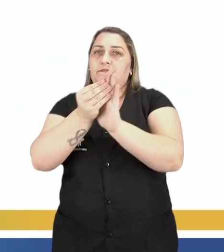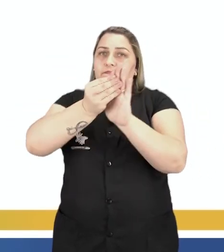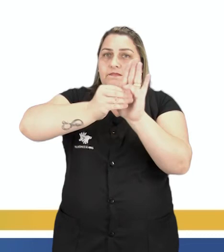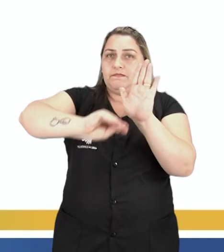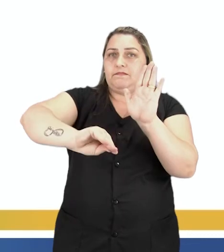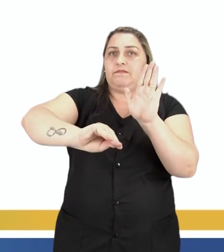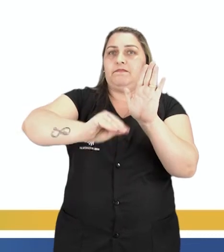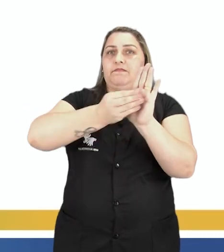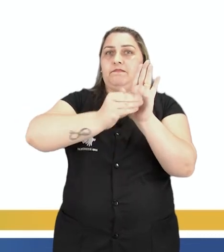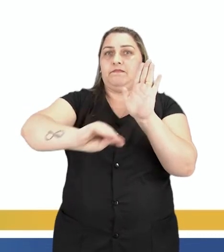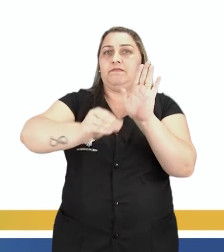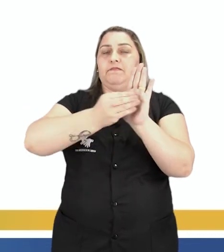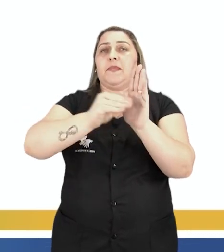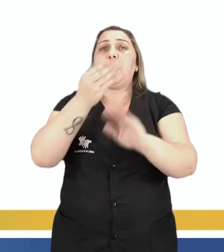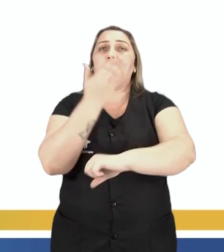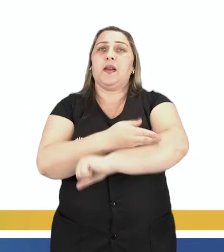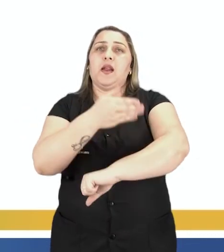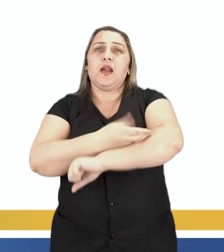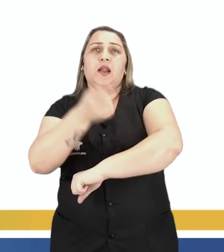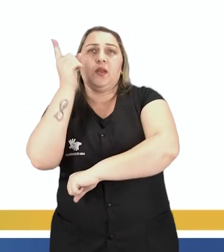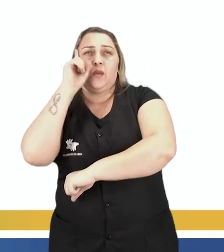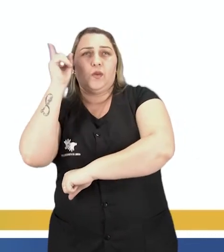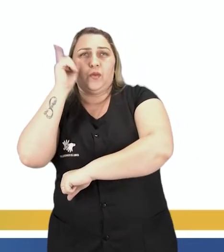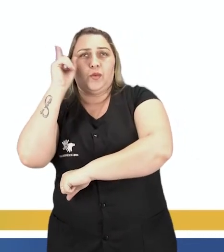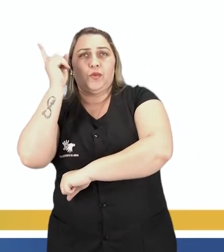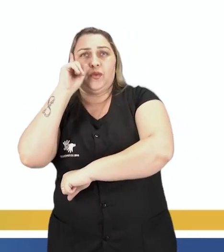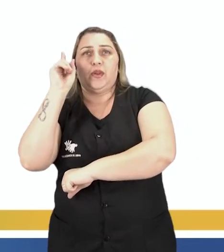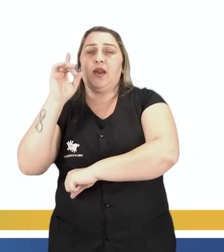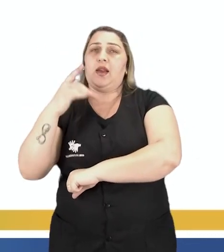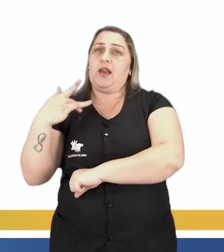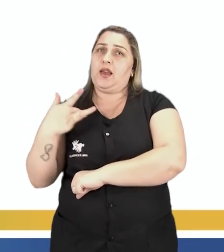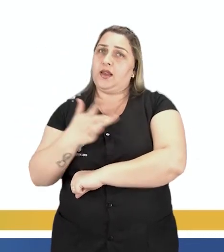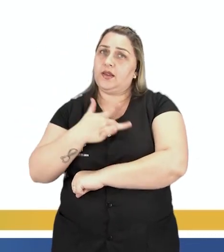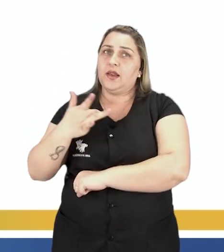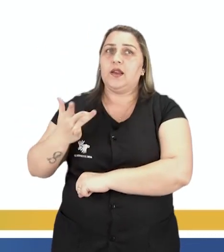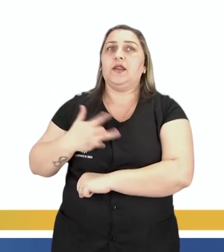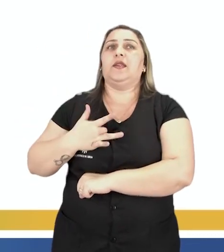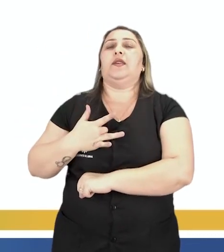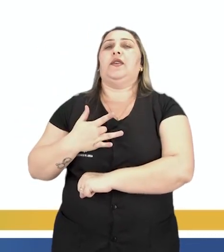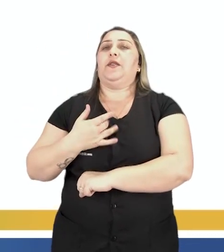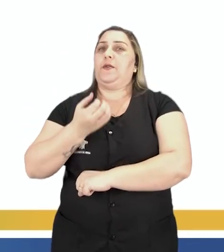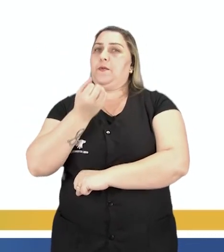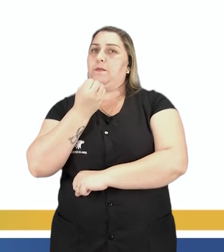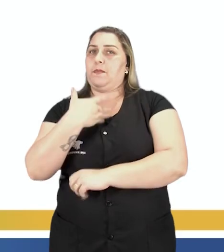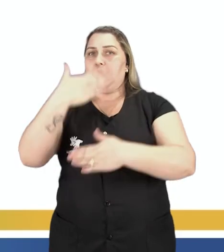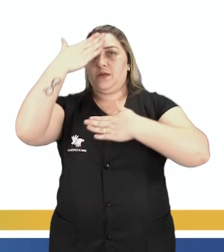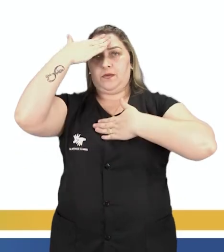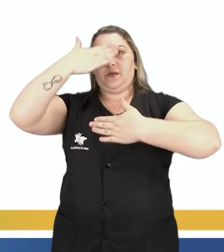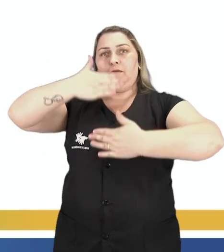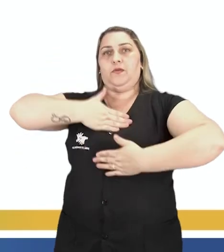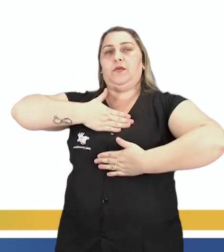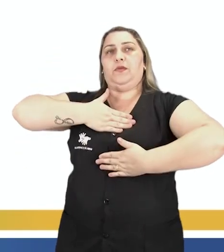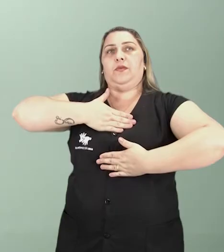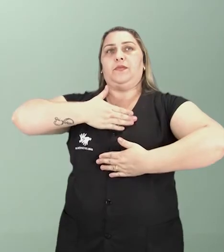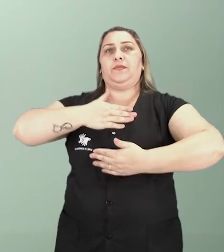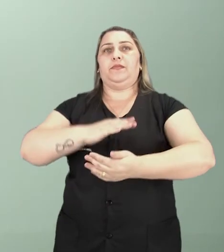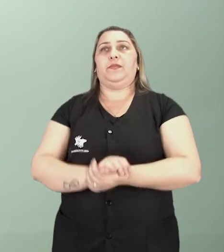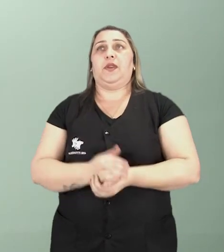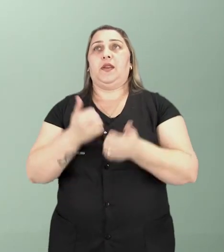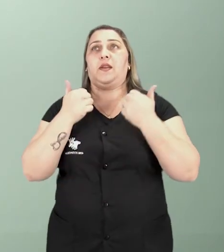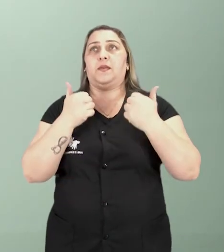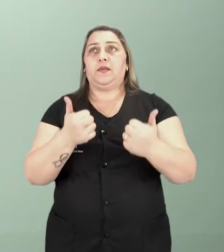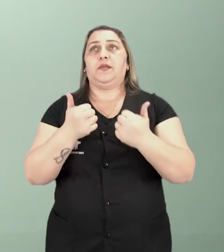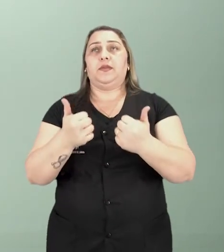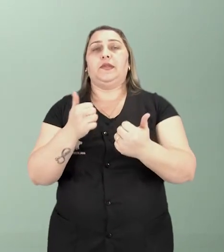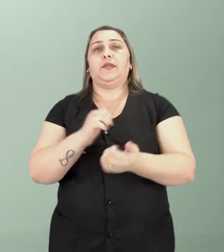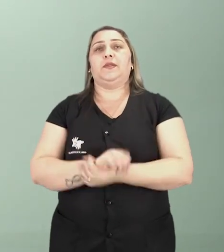mídia daquela praticada no dia a dia, considerando a saúde e a integridade corporal. Tá bom, pessoal?